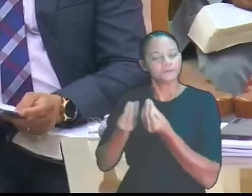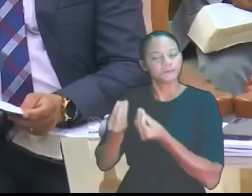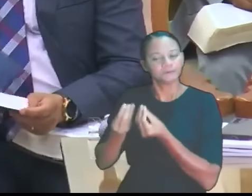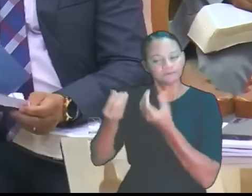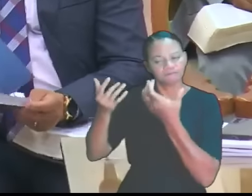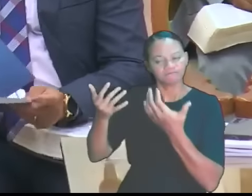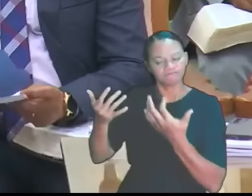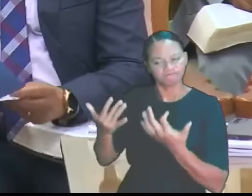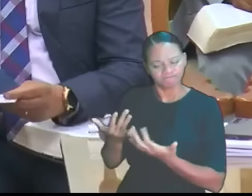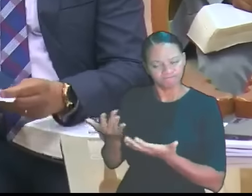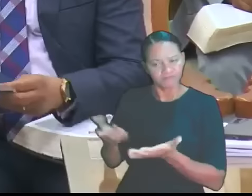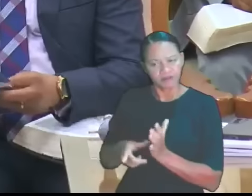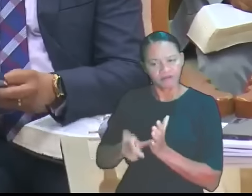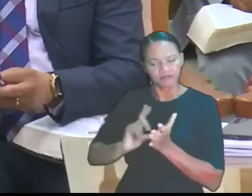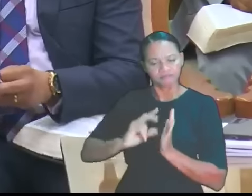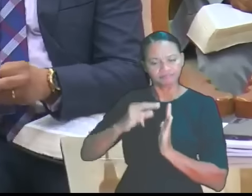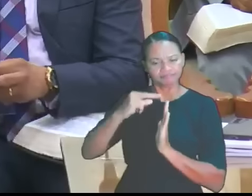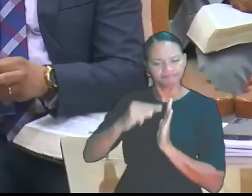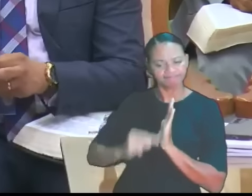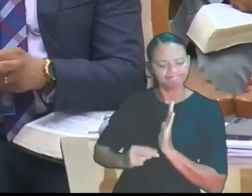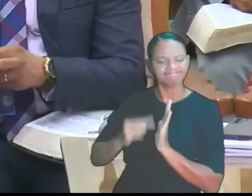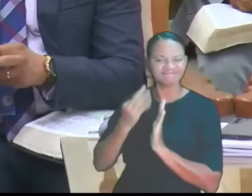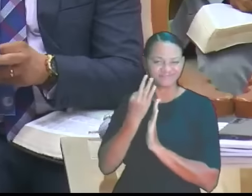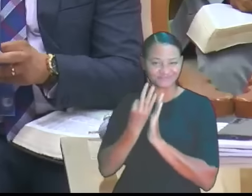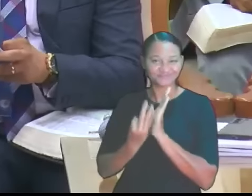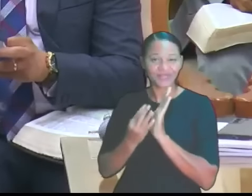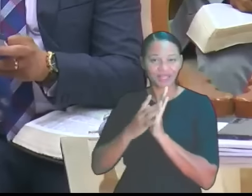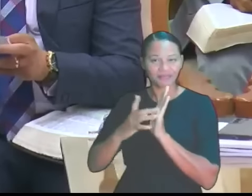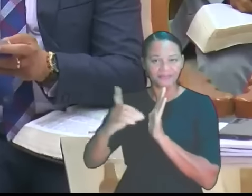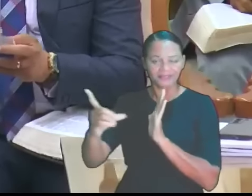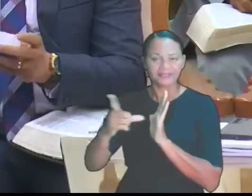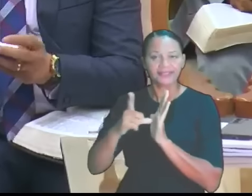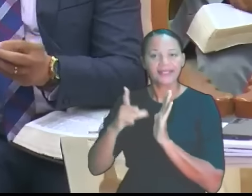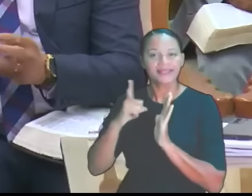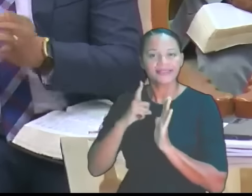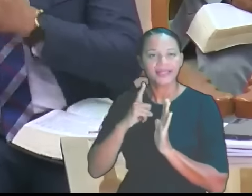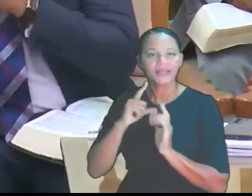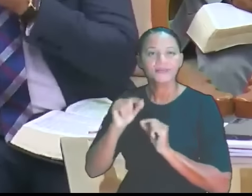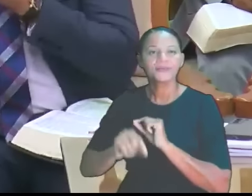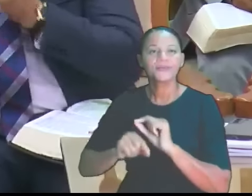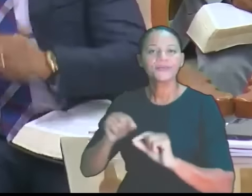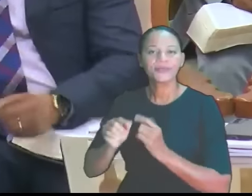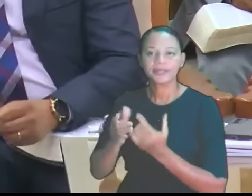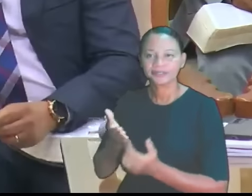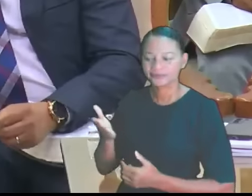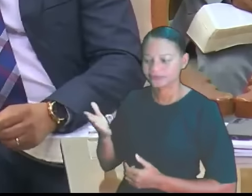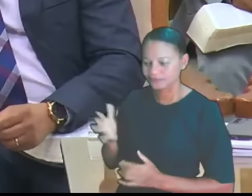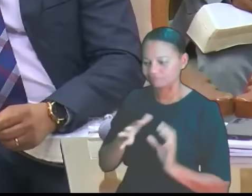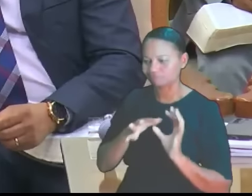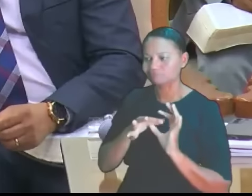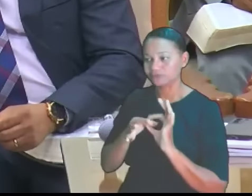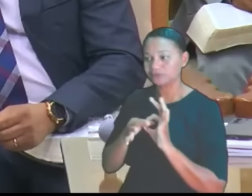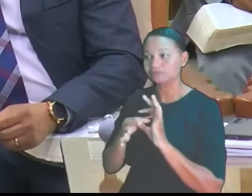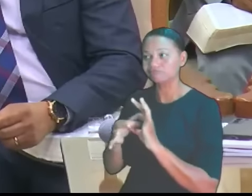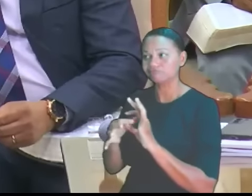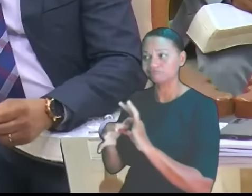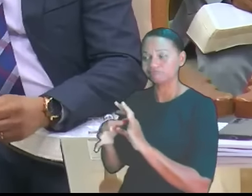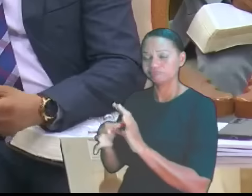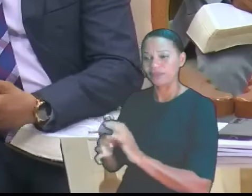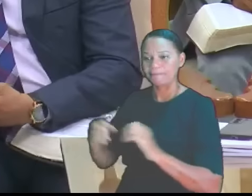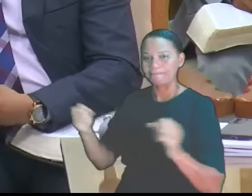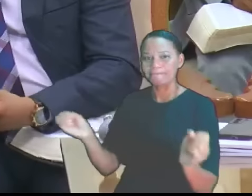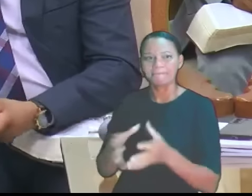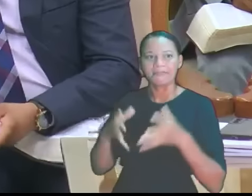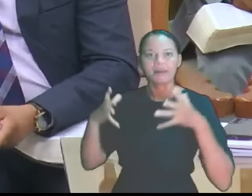nessa leitura que fizemos. Temos aqui um contexto de um